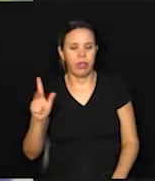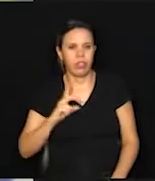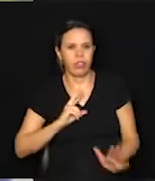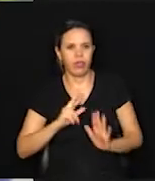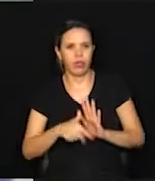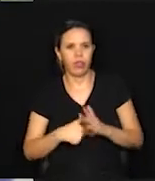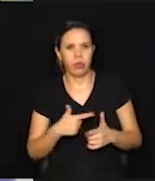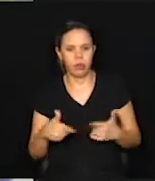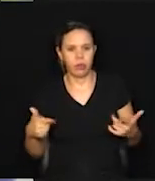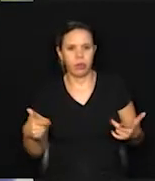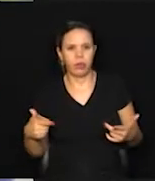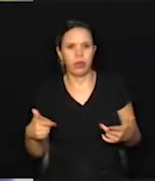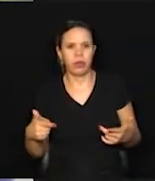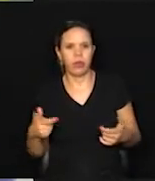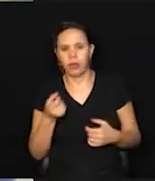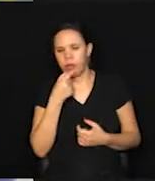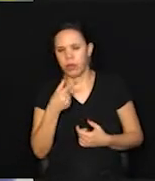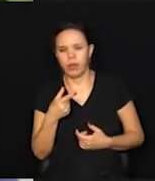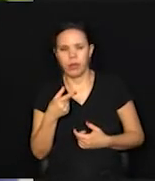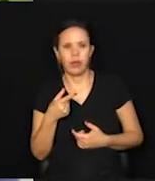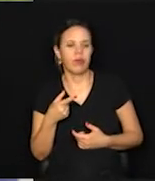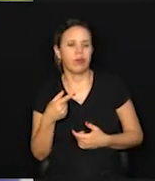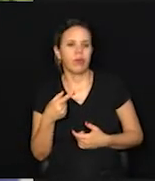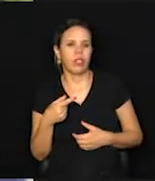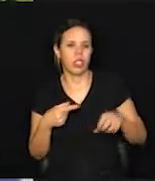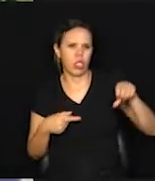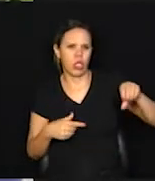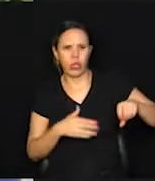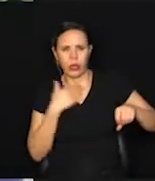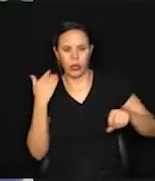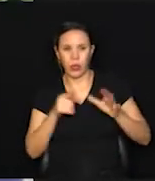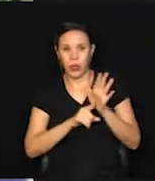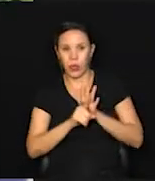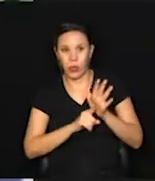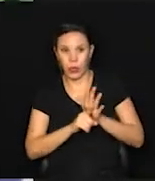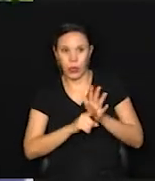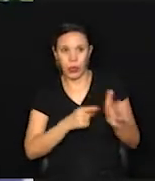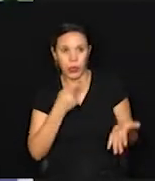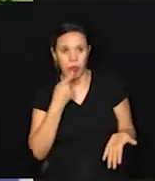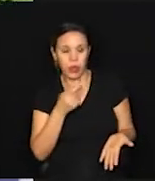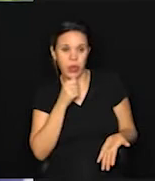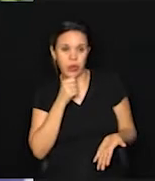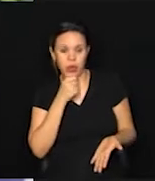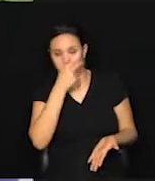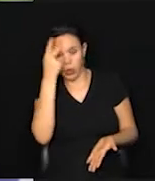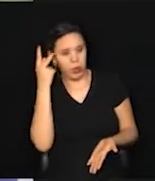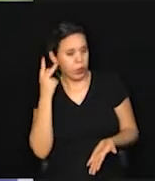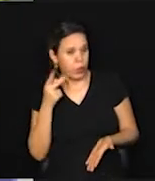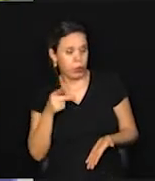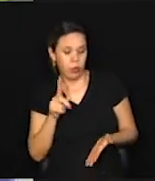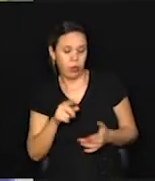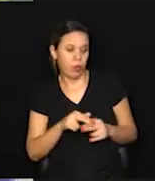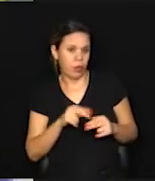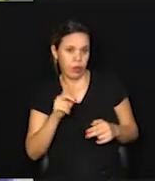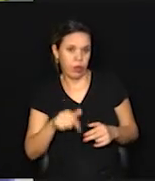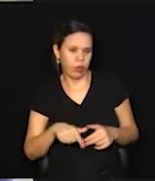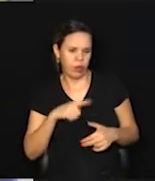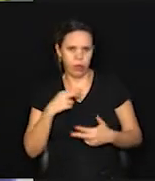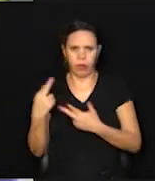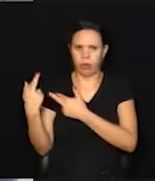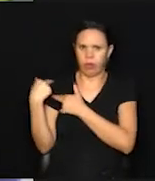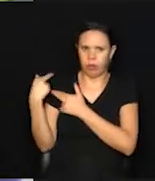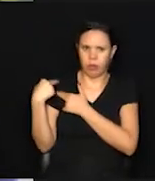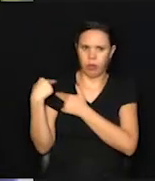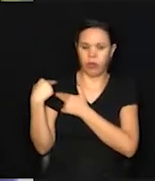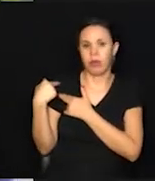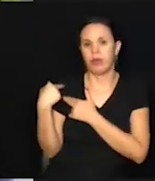de efeito adverso dessa medicação, inclusive 9 mortes que estão sendo pesquisadas. Não se fala ainda que as pessoas morreram por causa disso, porque existe responsabilidade